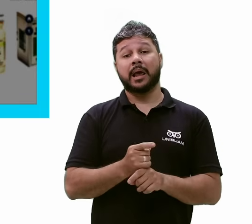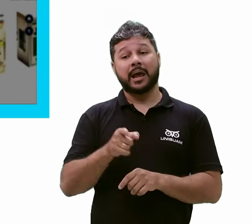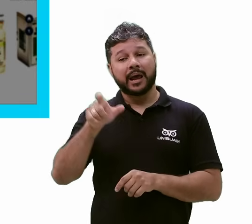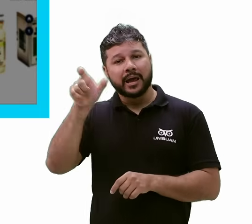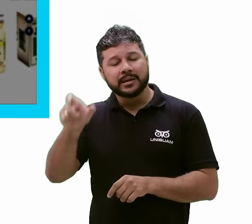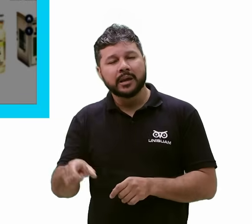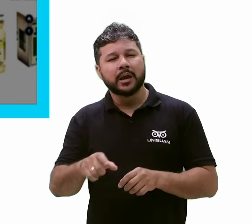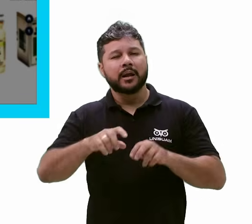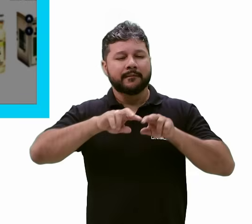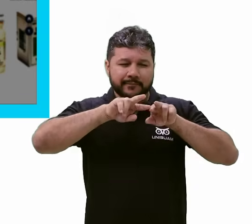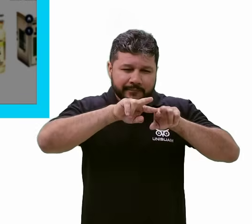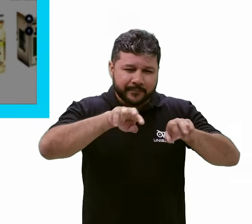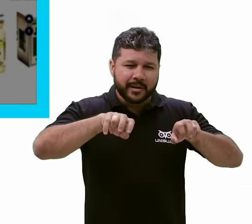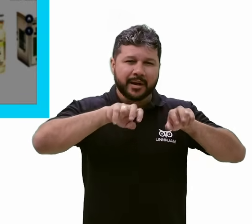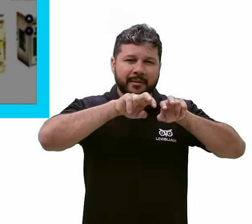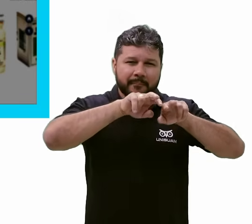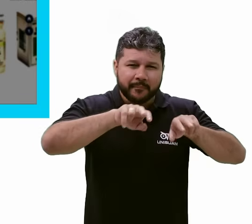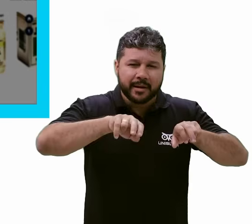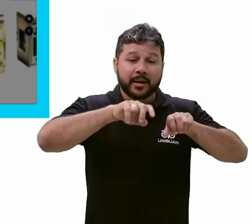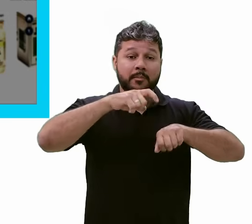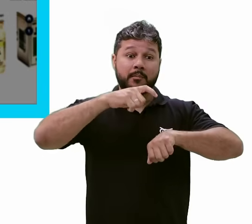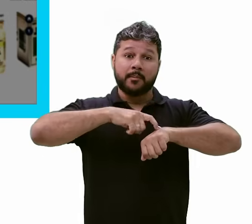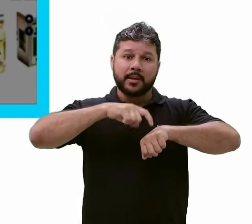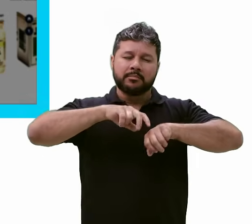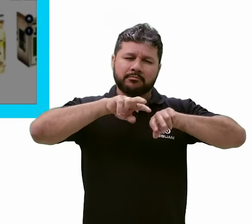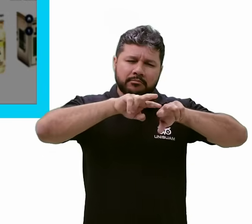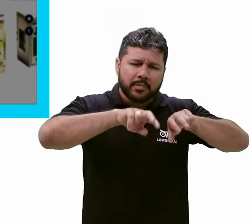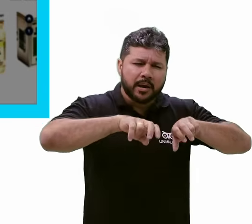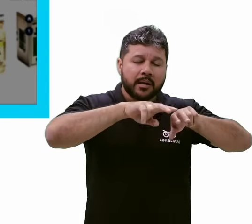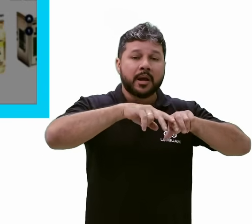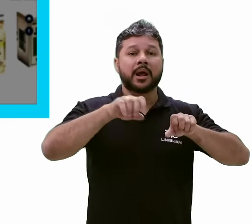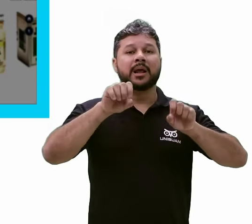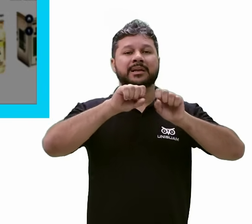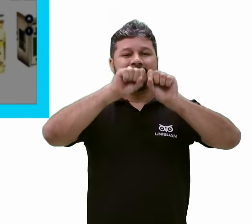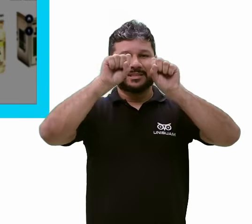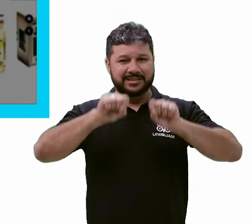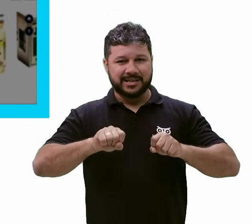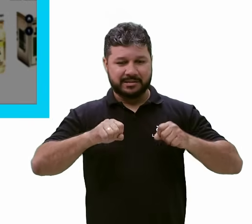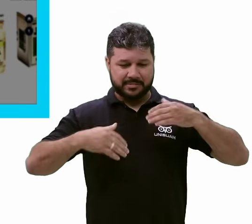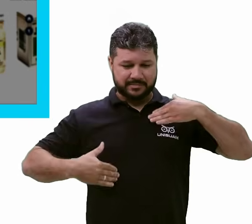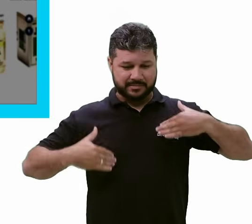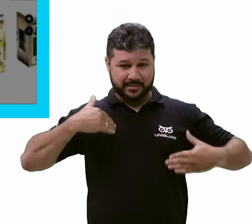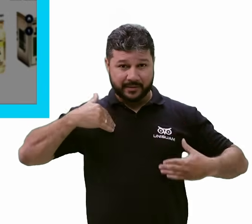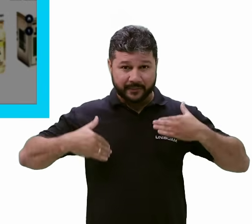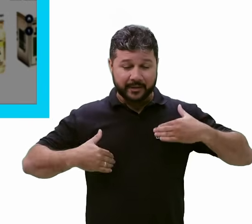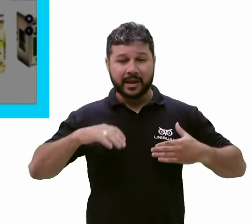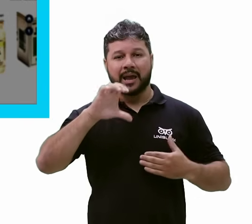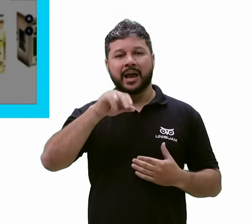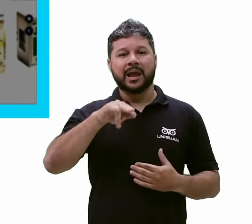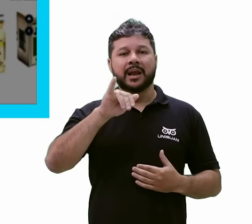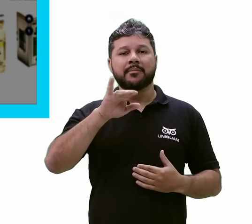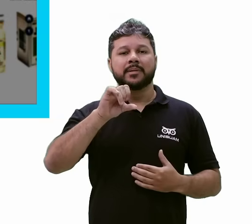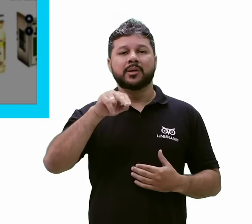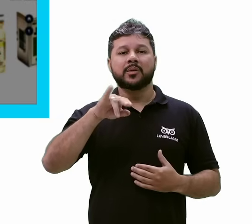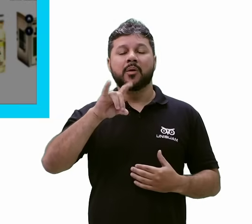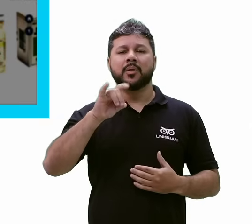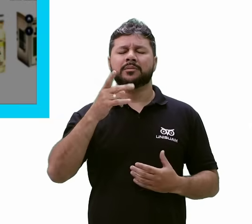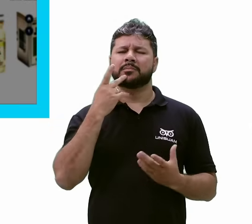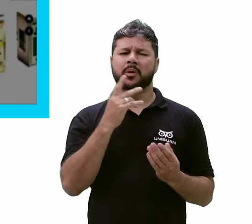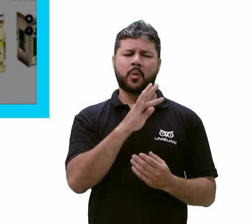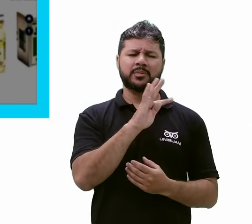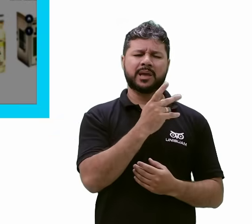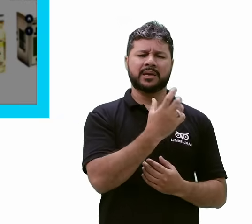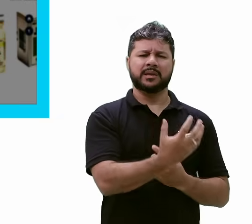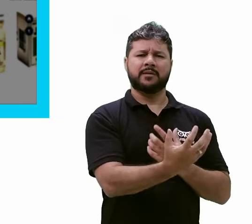E aí ele começa a descobrir, a partir desse momento ele começa a descobrir também o sistema endocannabinoide. Porque assim, afinal, como que o